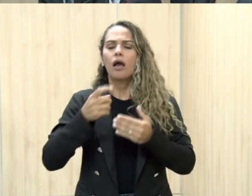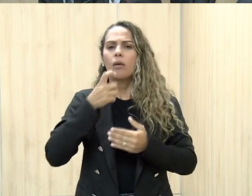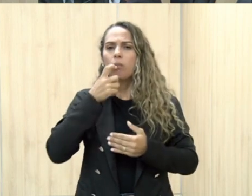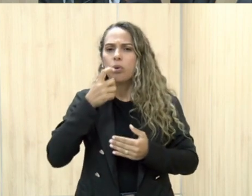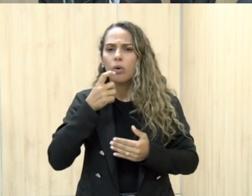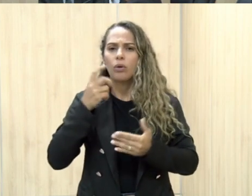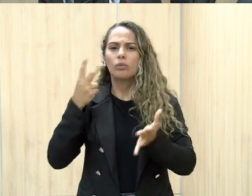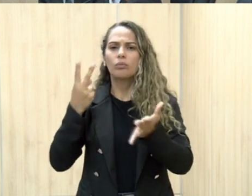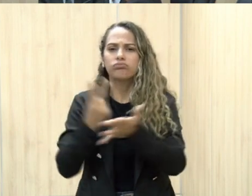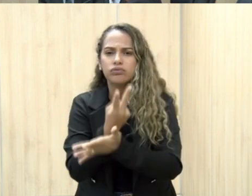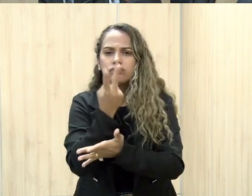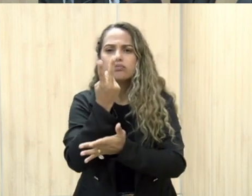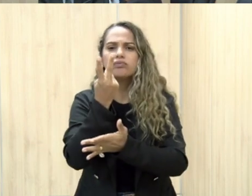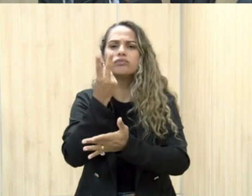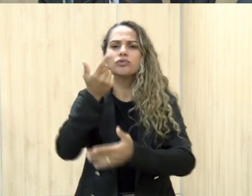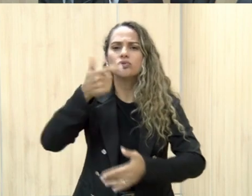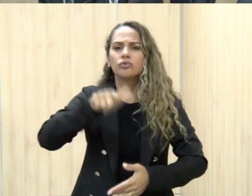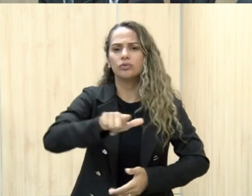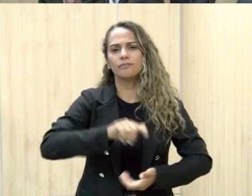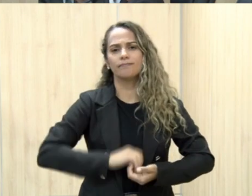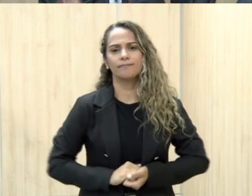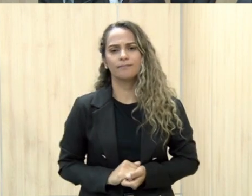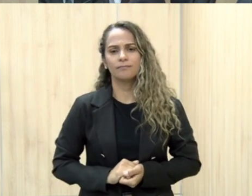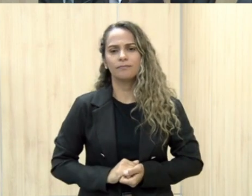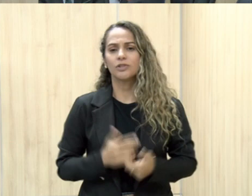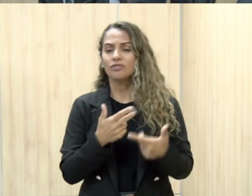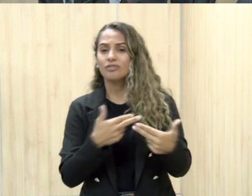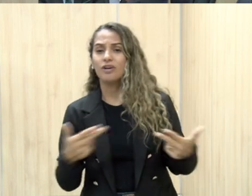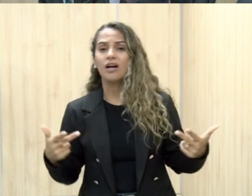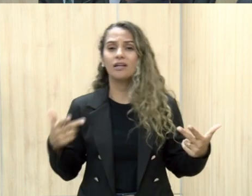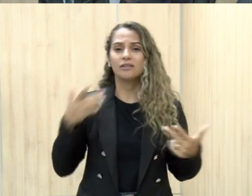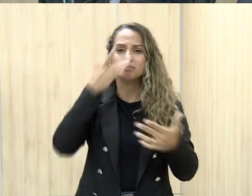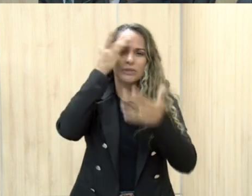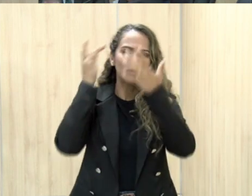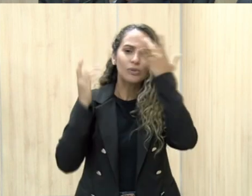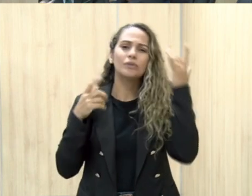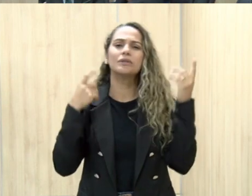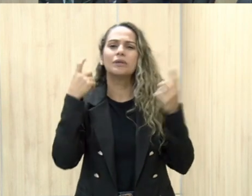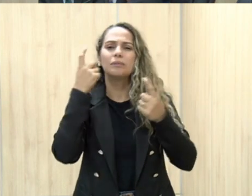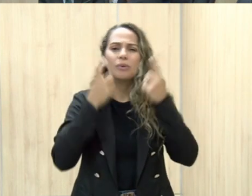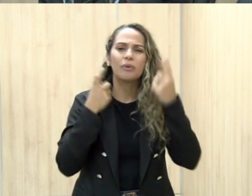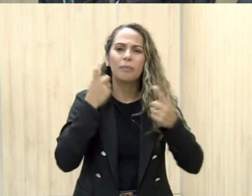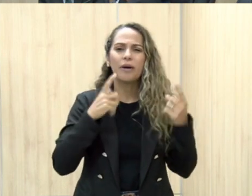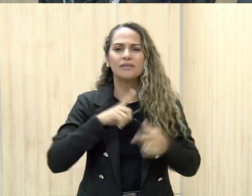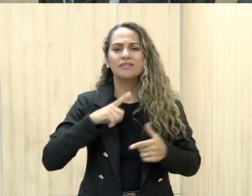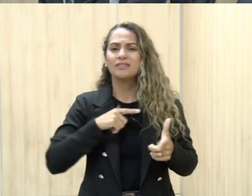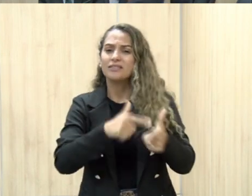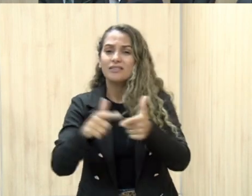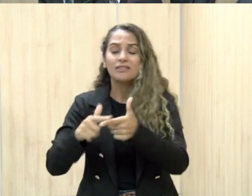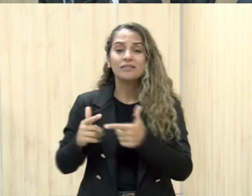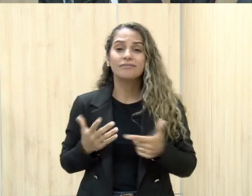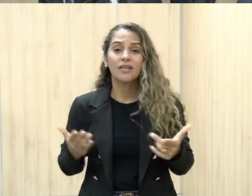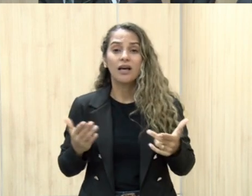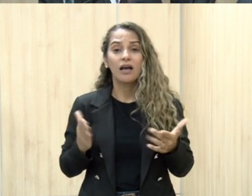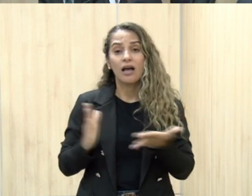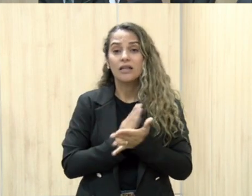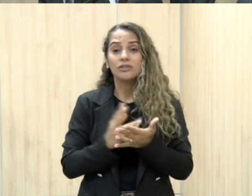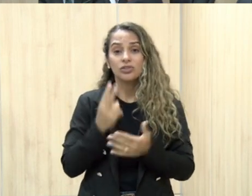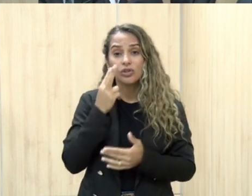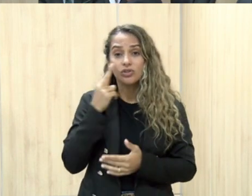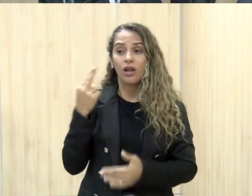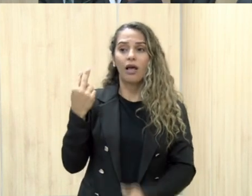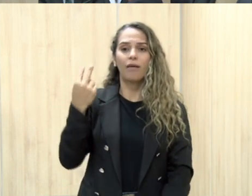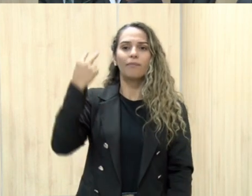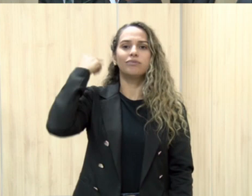um episódio como esse que aconteceu que que deixou transtornou todo mundo e talvez aqui a gente olhar para trás